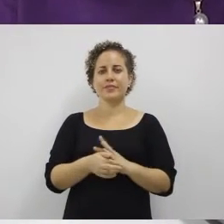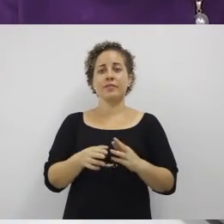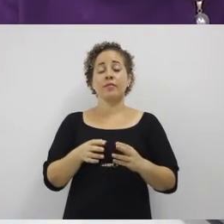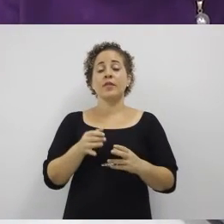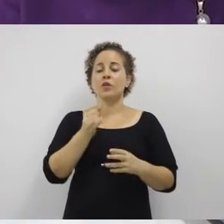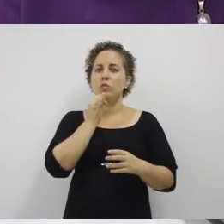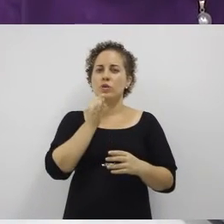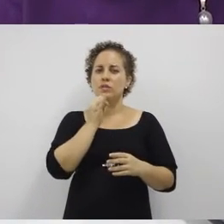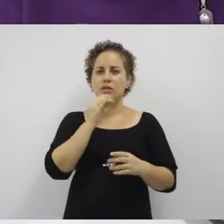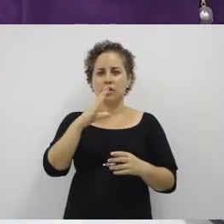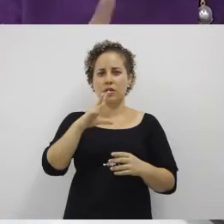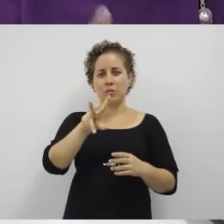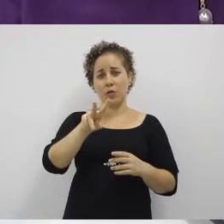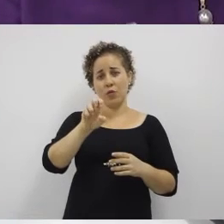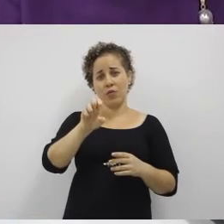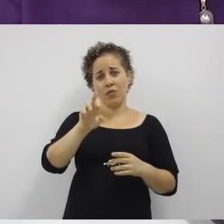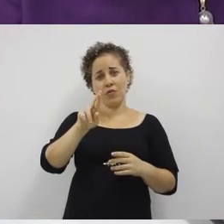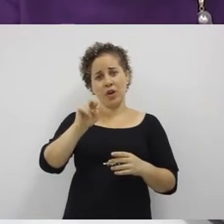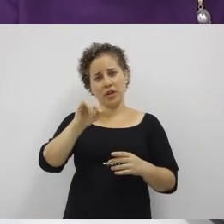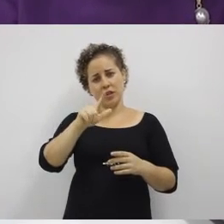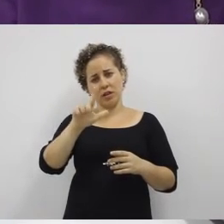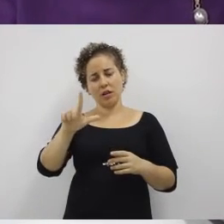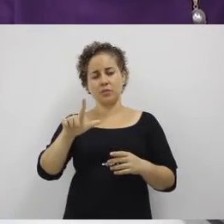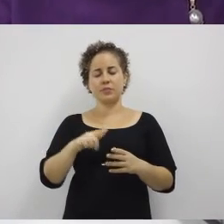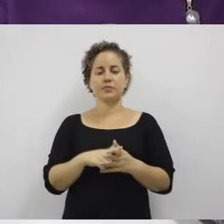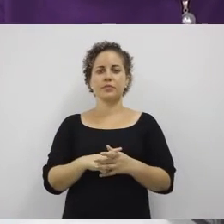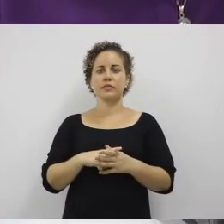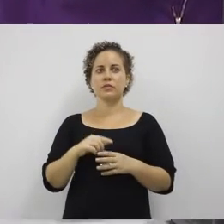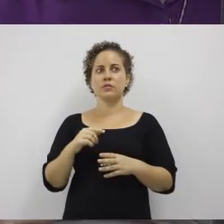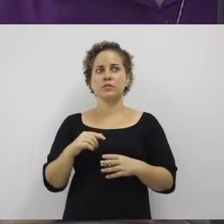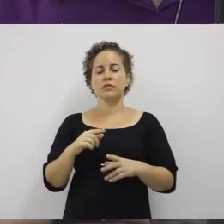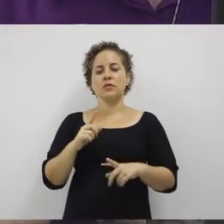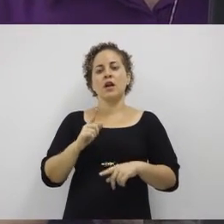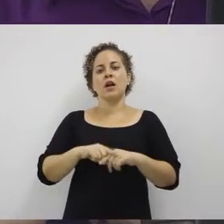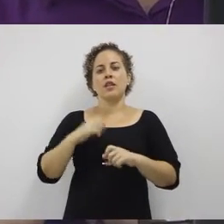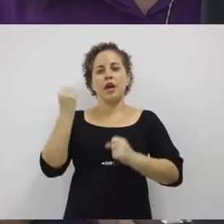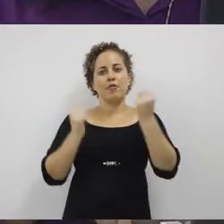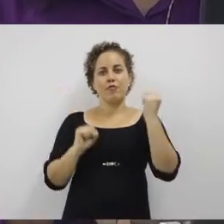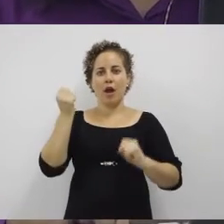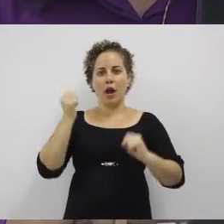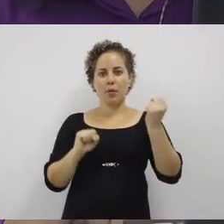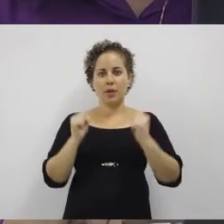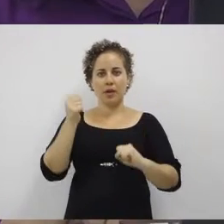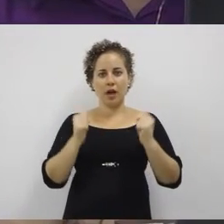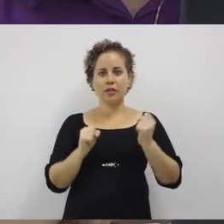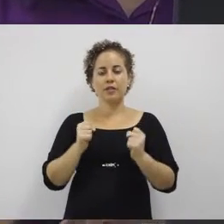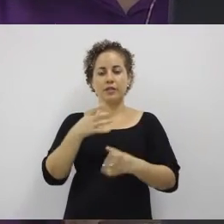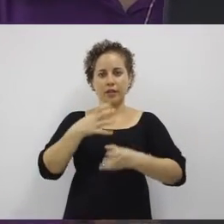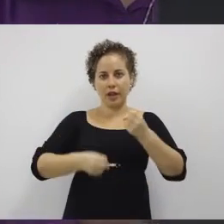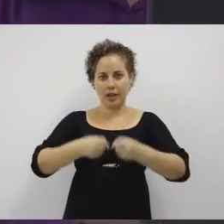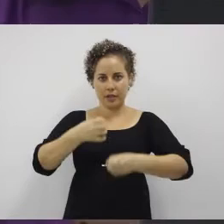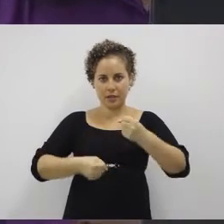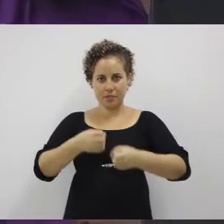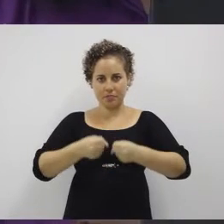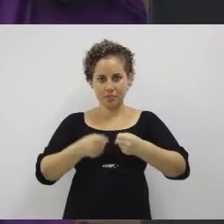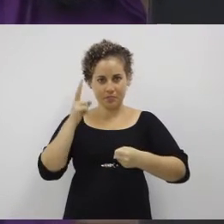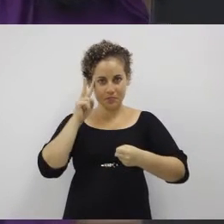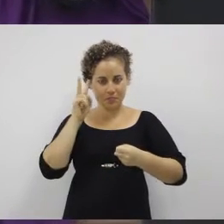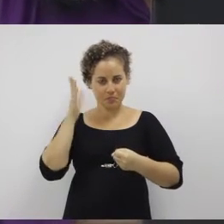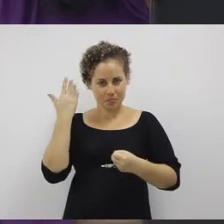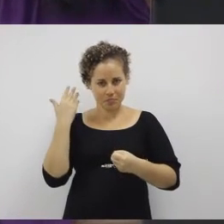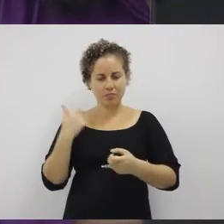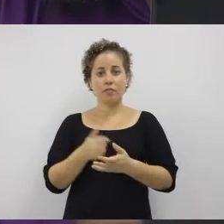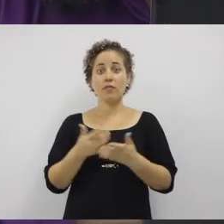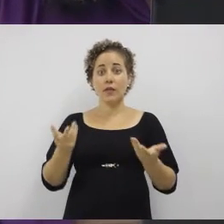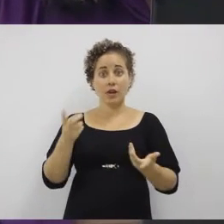exemplo de integração vertical. Lembram daquele exemplo da fábrica de laticínios que vimos antes? Vamos usá-la novamente. Temos aqui